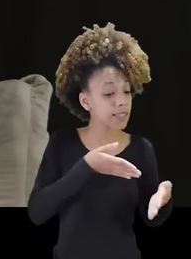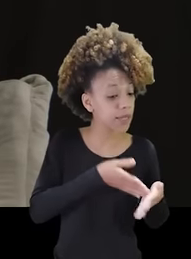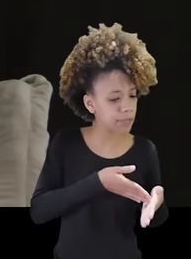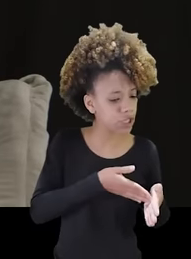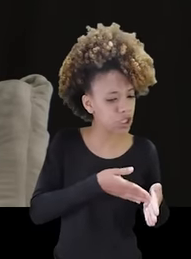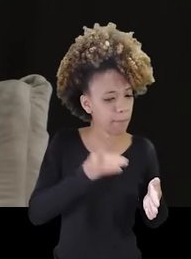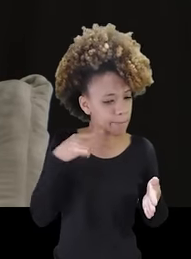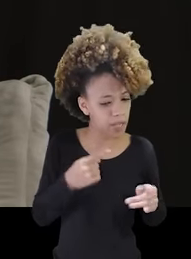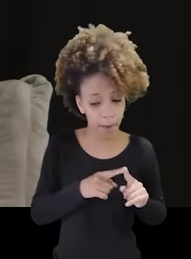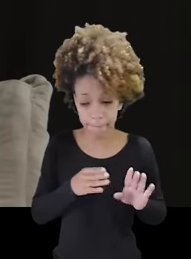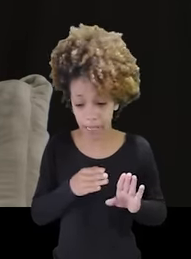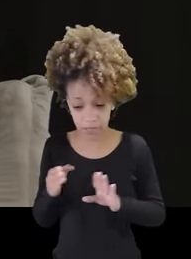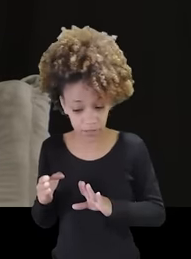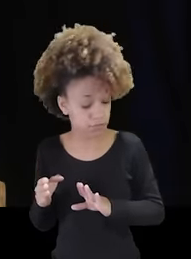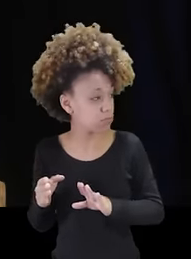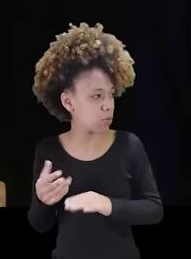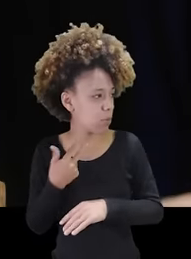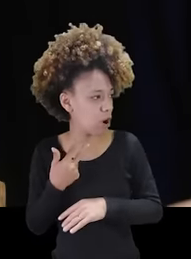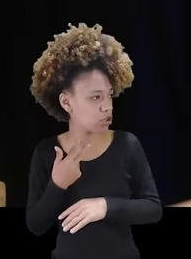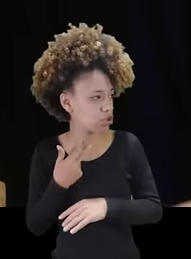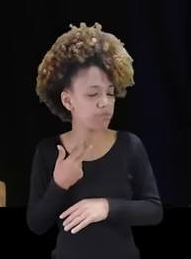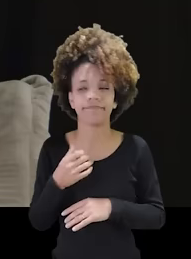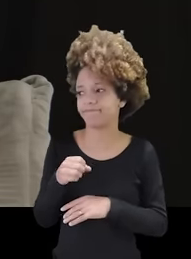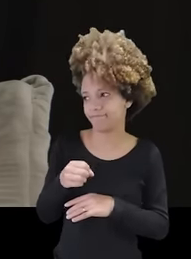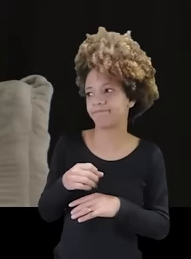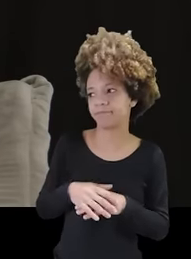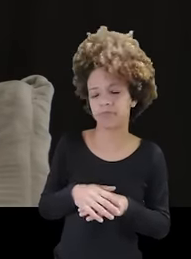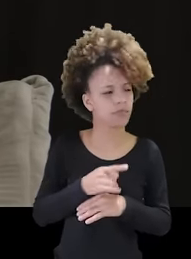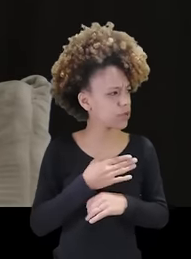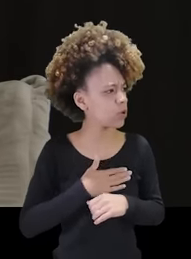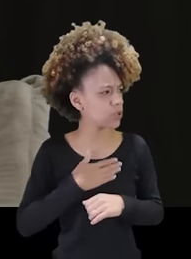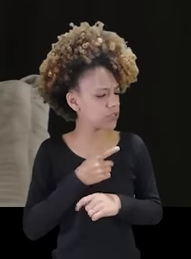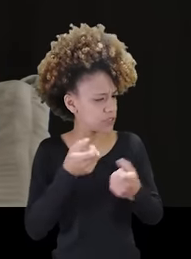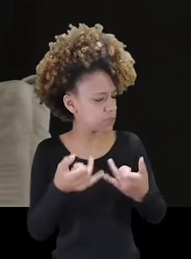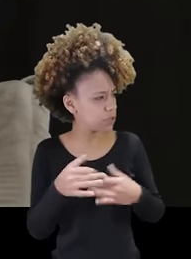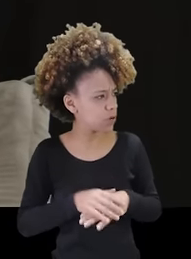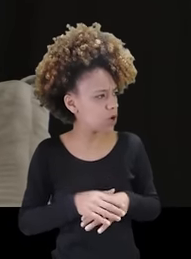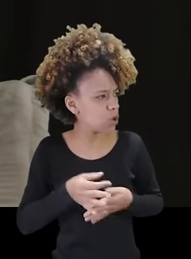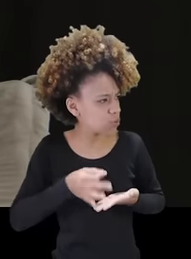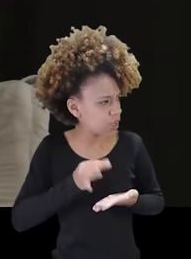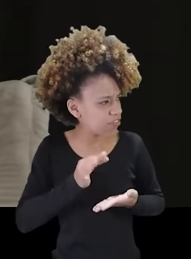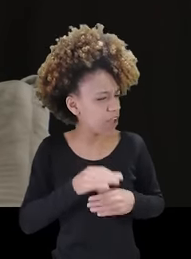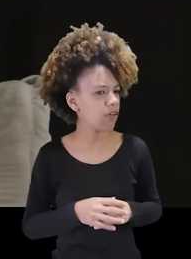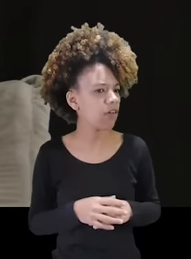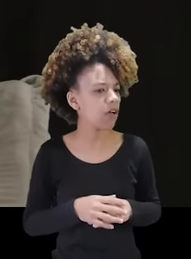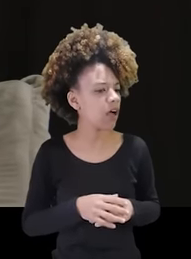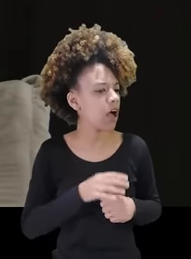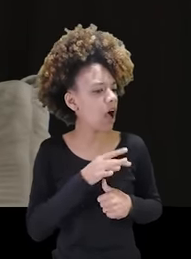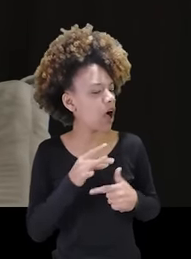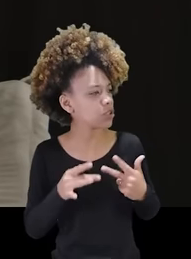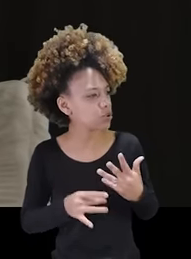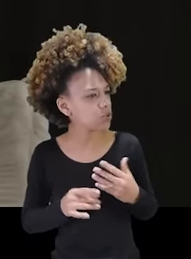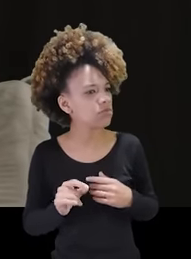limite pira mas nesse limite você fala eu gostei disso daí que você falou do café me fala as coisas